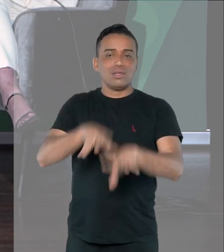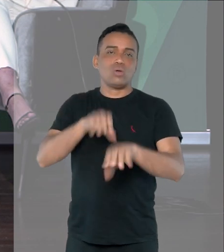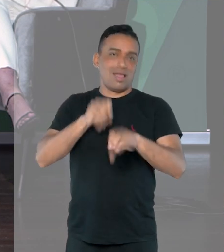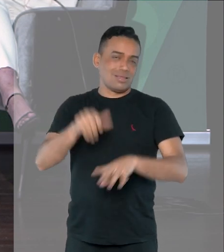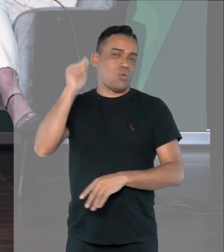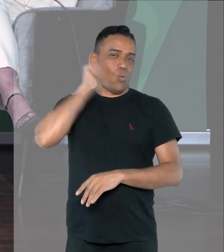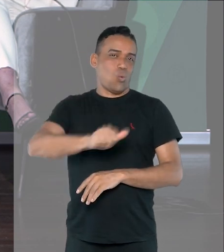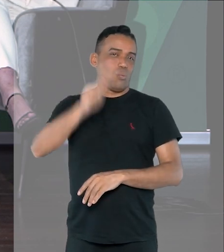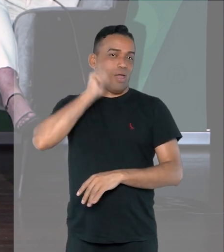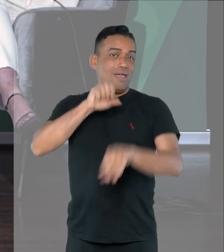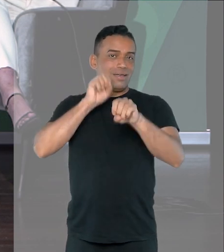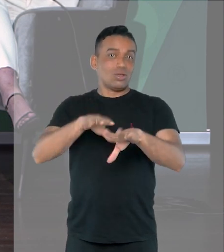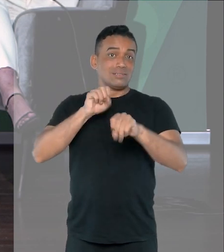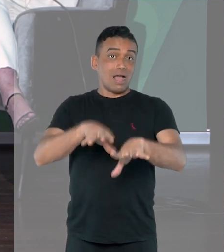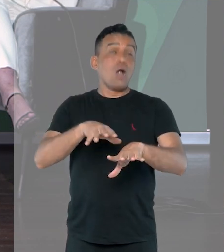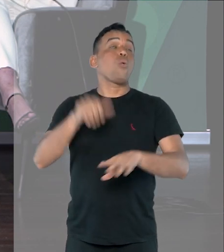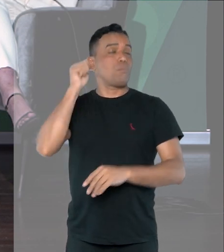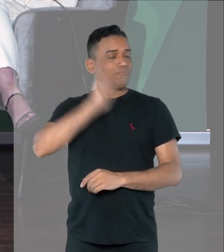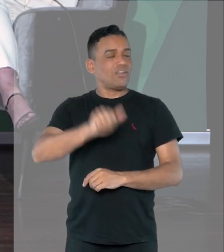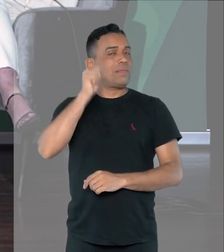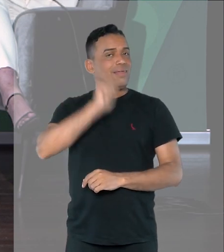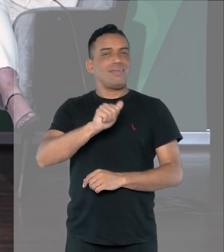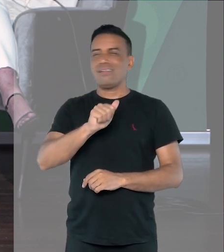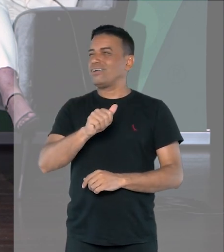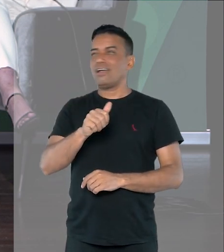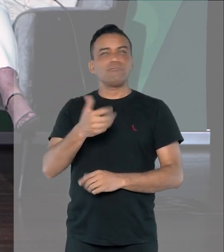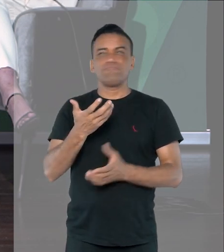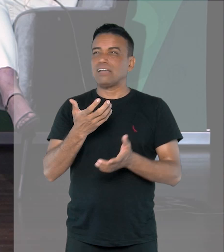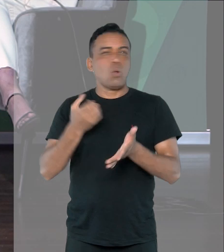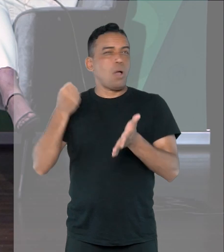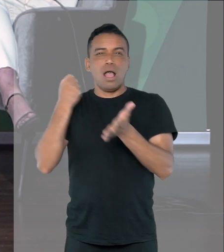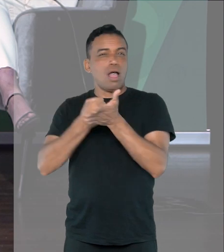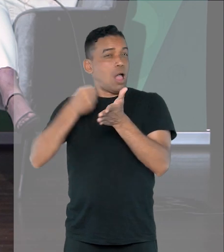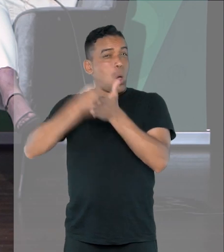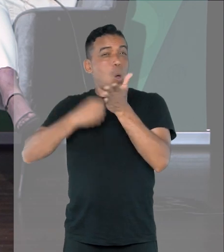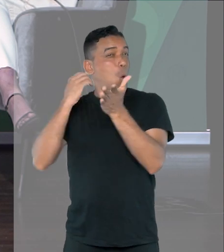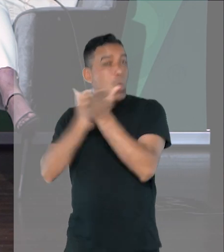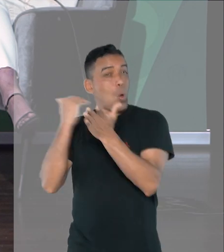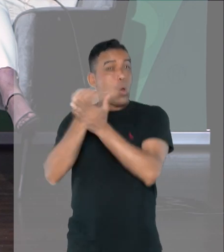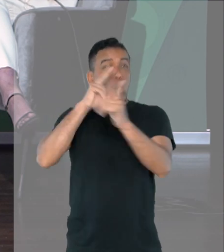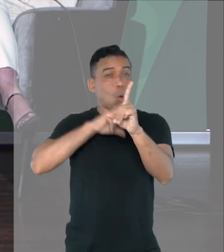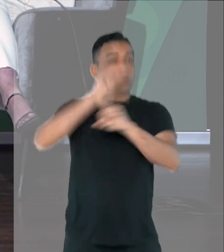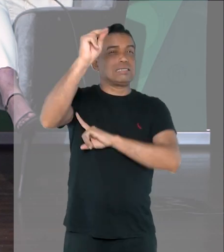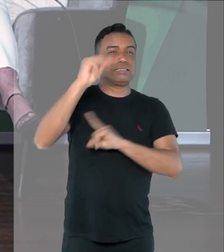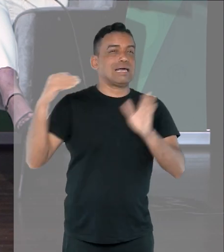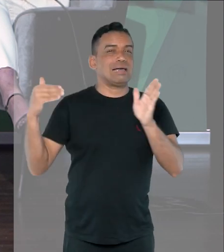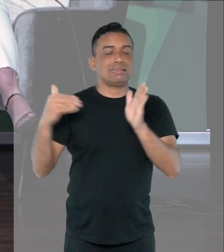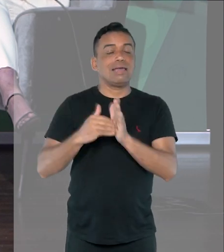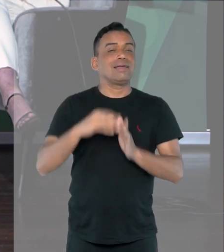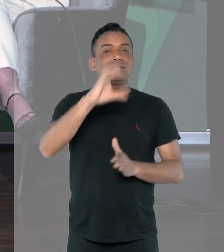mulher. A educação feminina foi uma obsessão das nossas escritoras, pelo menos até a metade, com